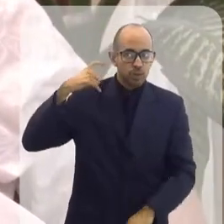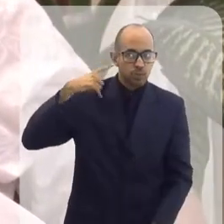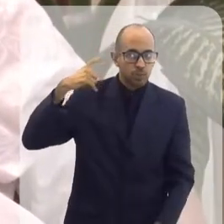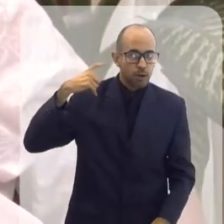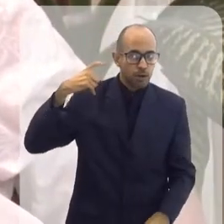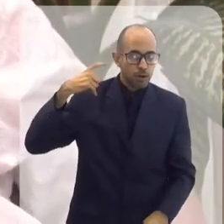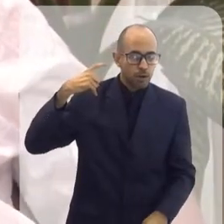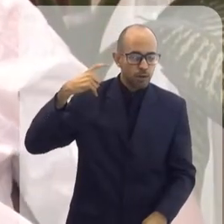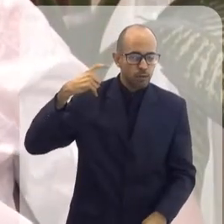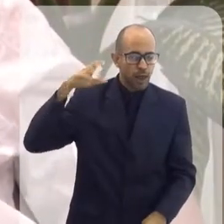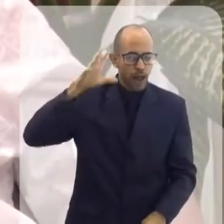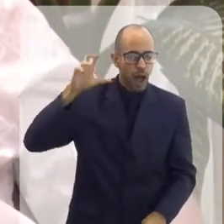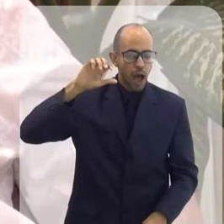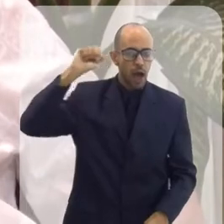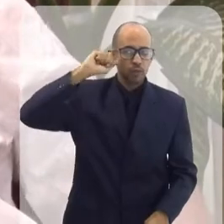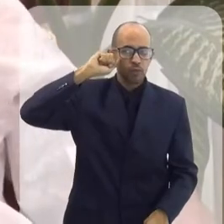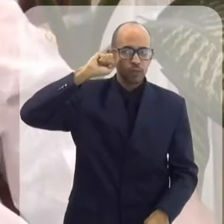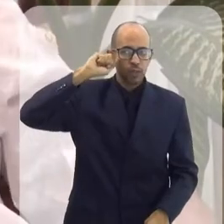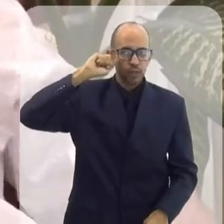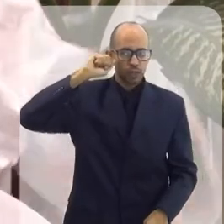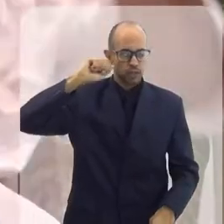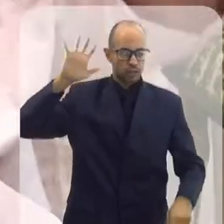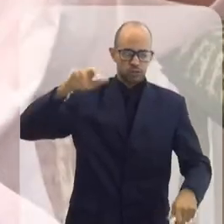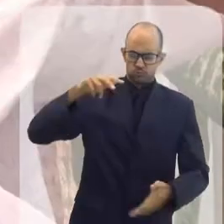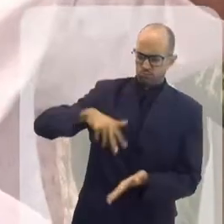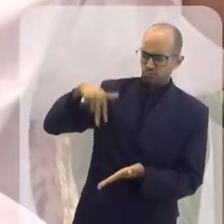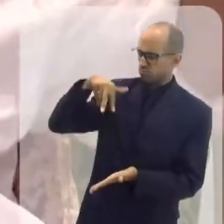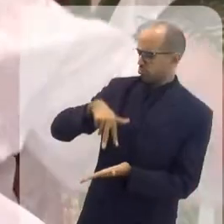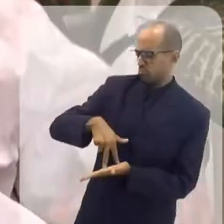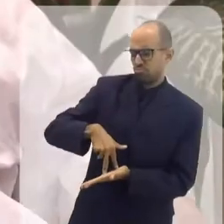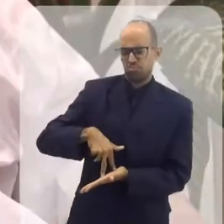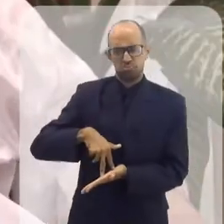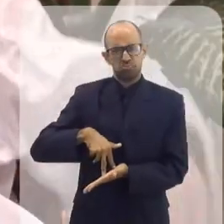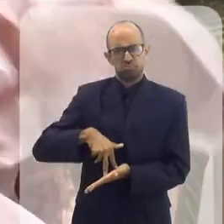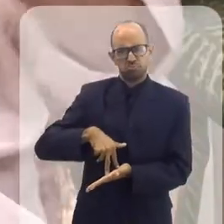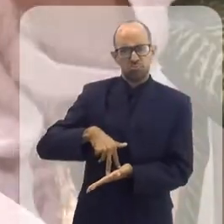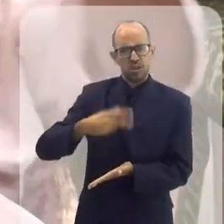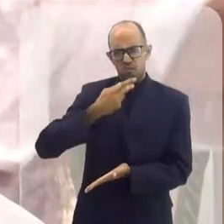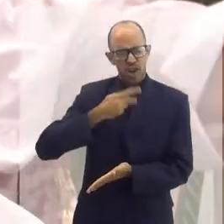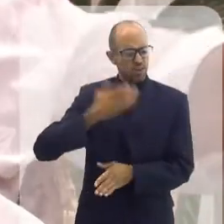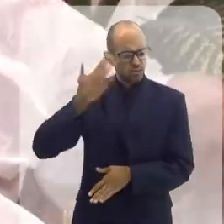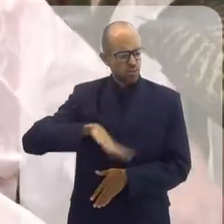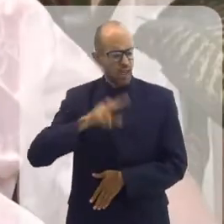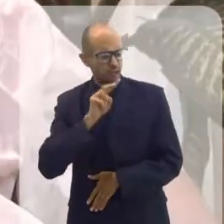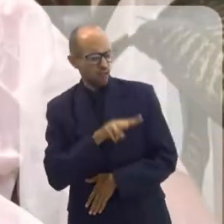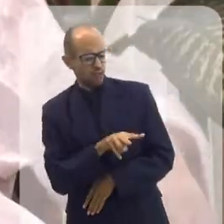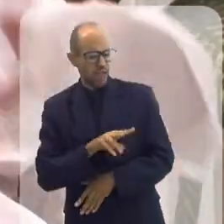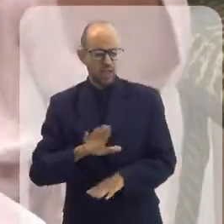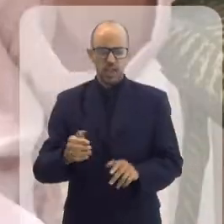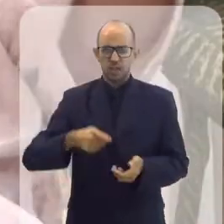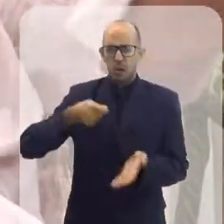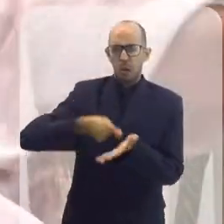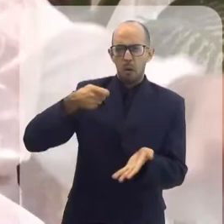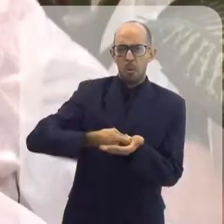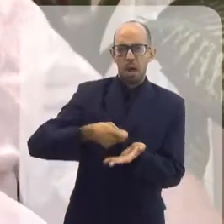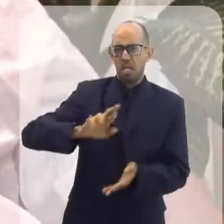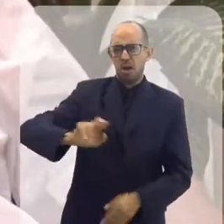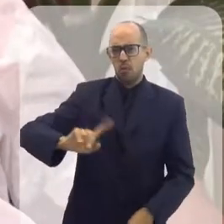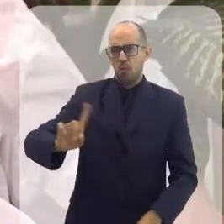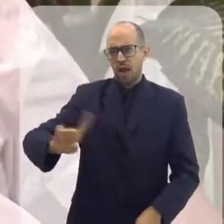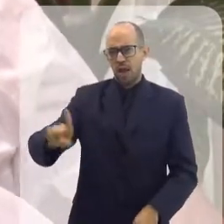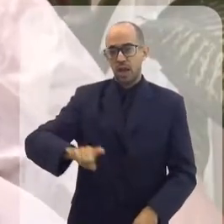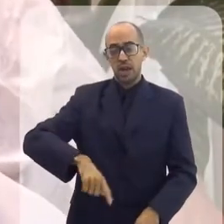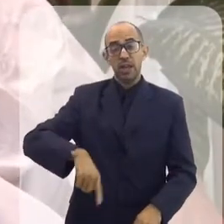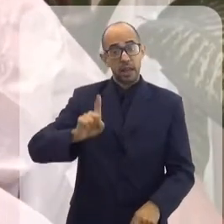sonoridade que era uma música africana ele se revelar levantaram disseram que não ia assistir que não era obrigados